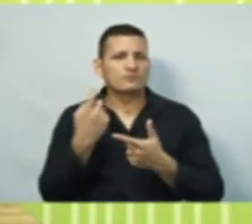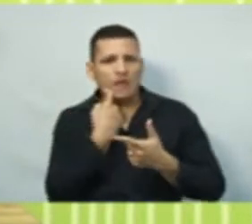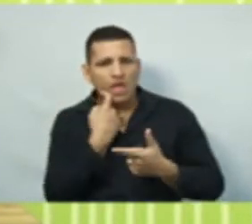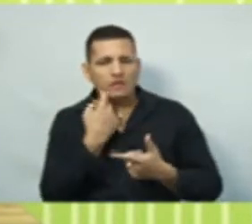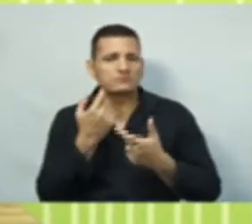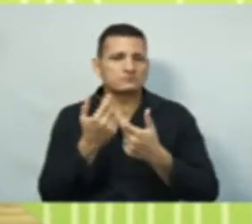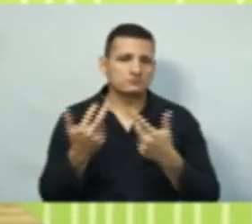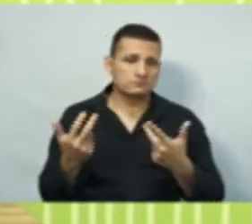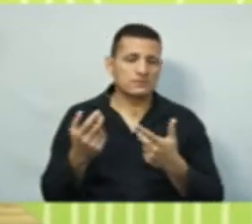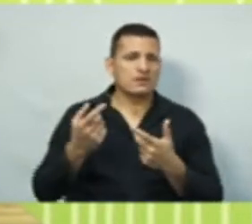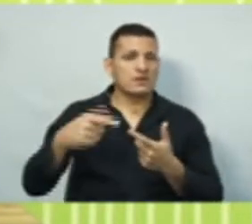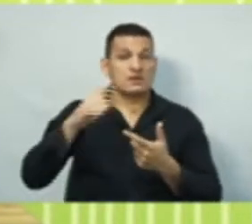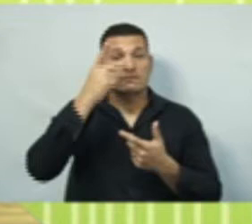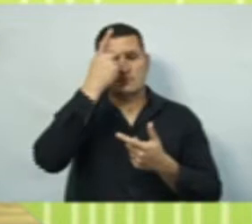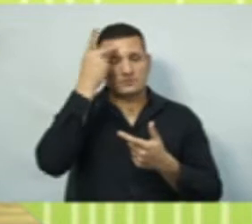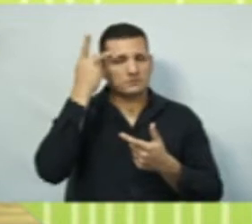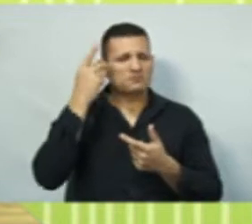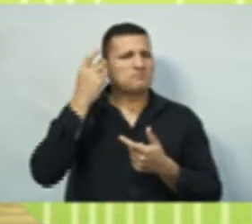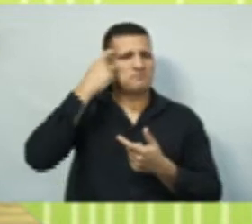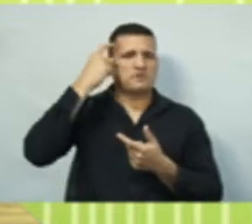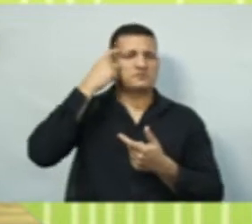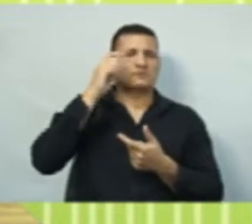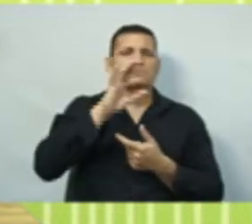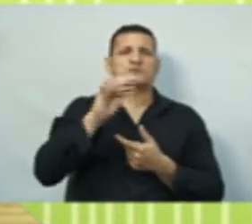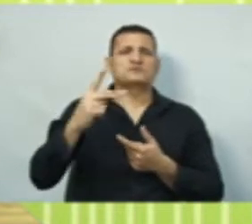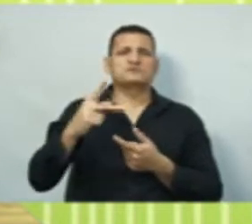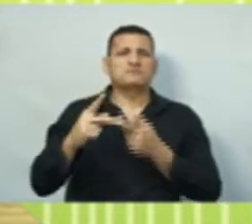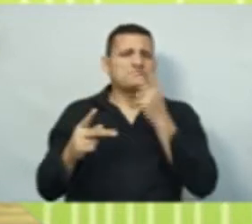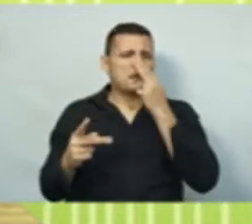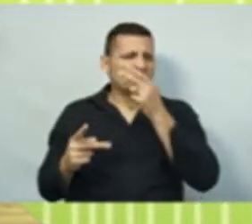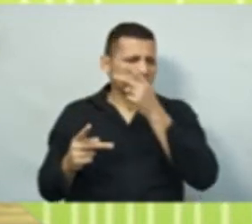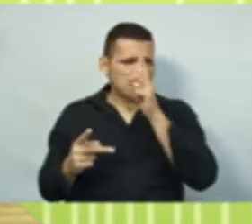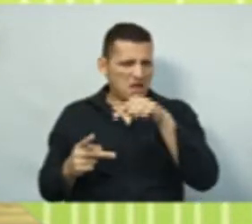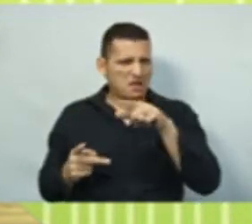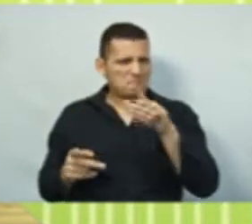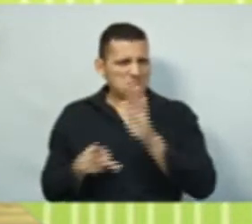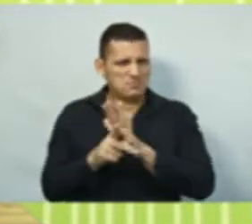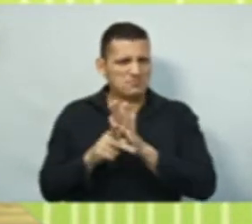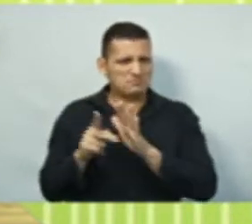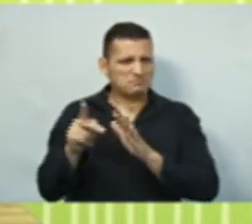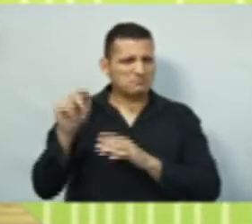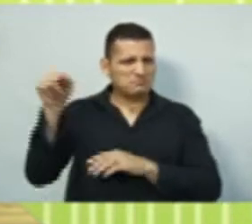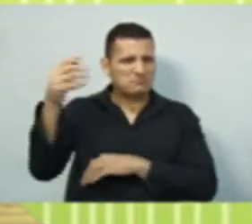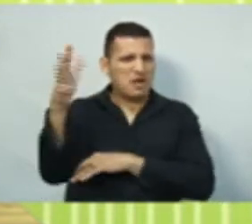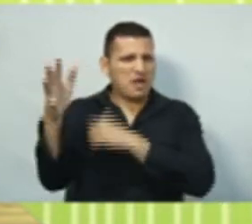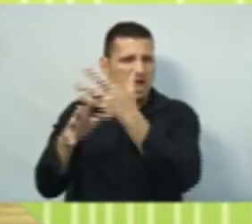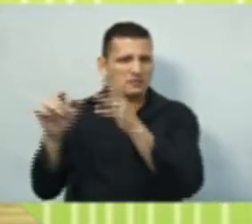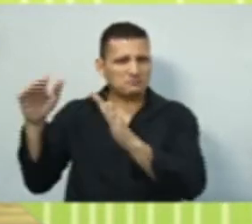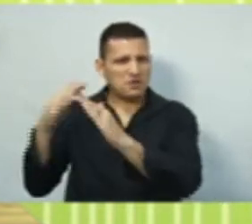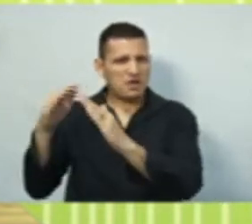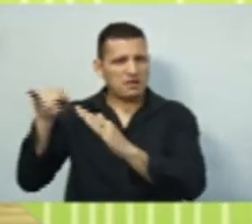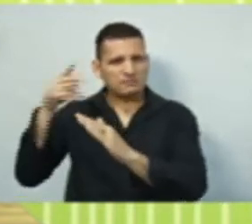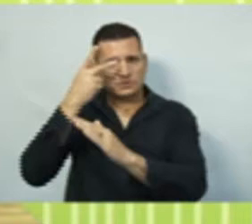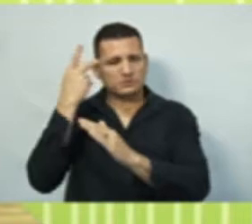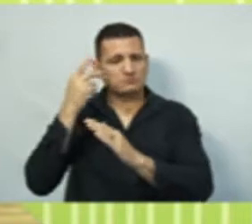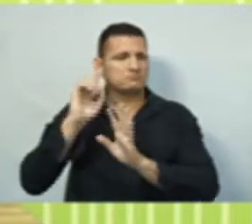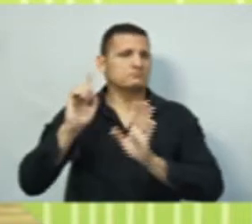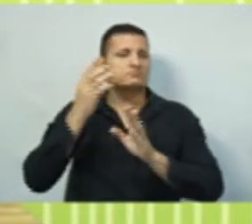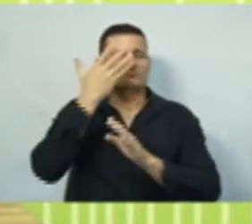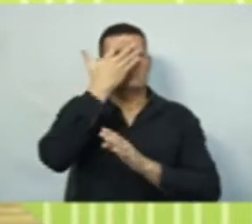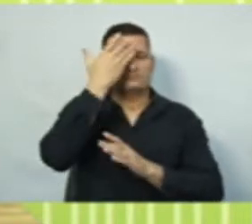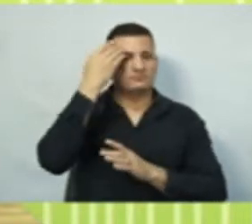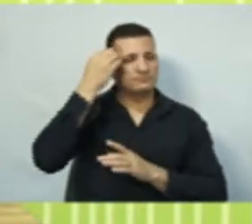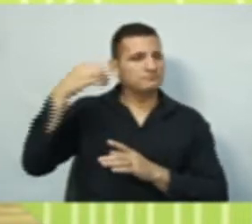Aí as pessoas têm aquela visão que cooperativa é para quem está no meio do mato, né? Tira isso da cabeça.